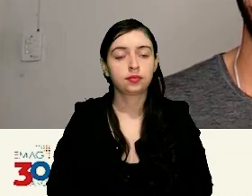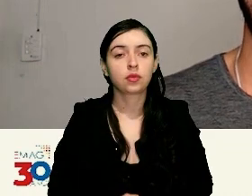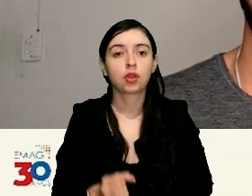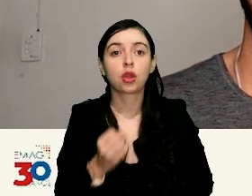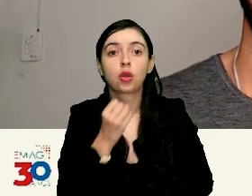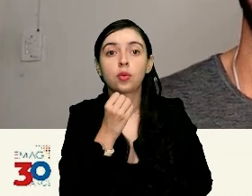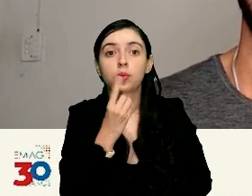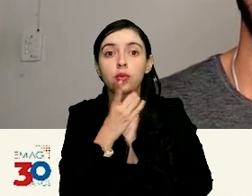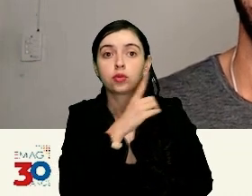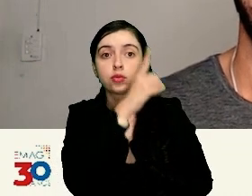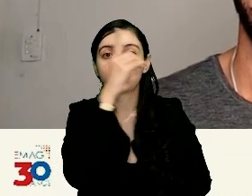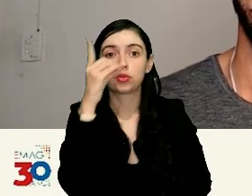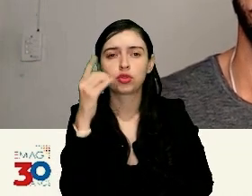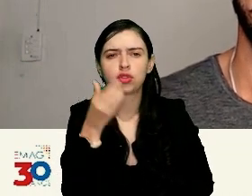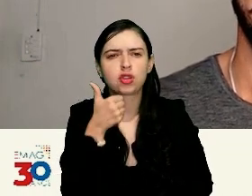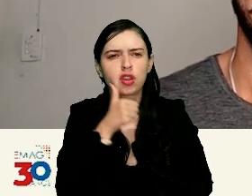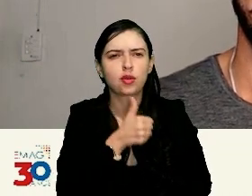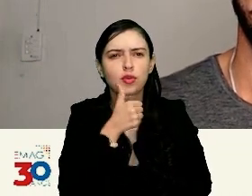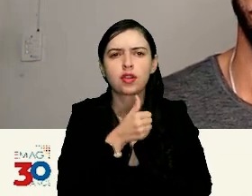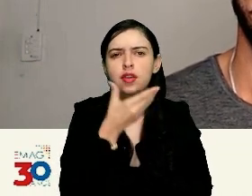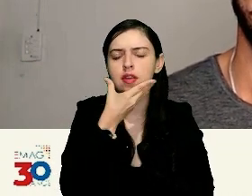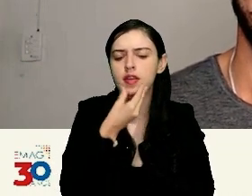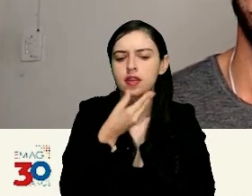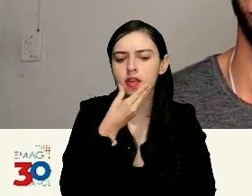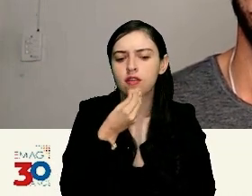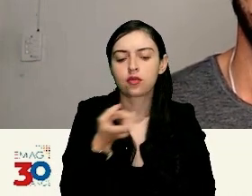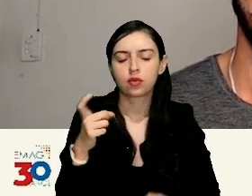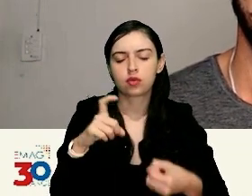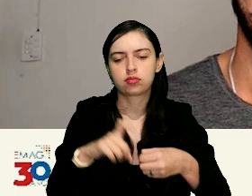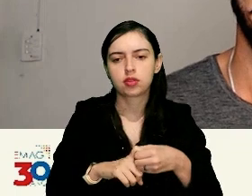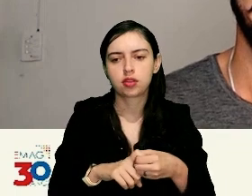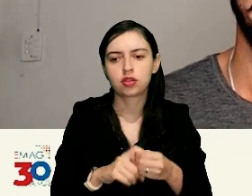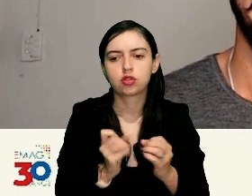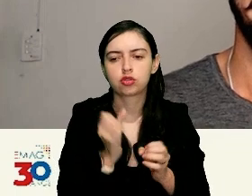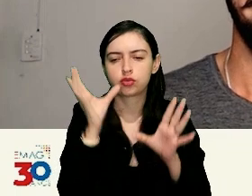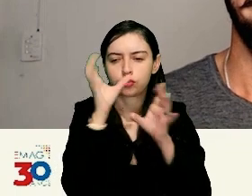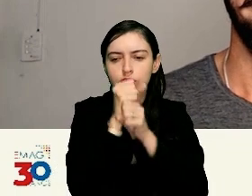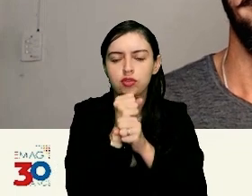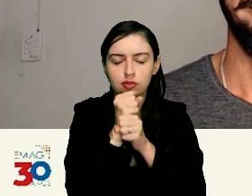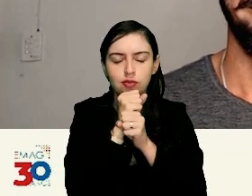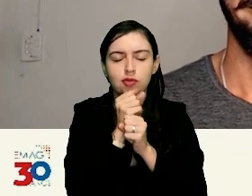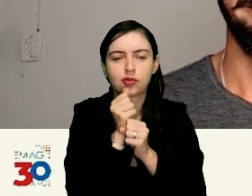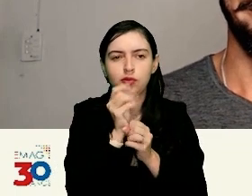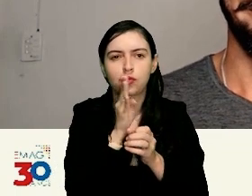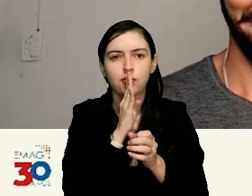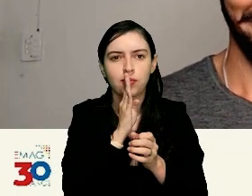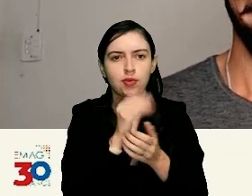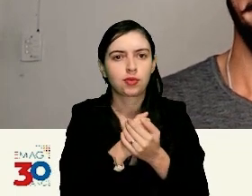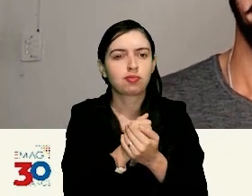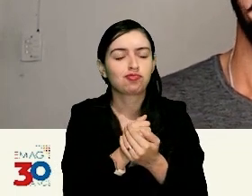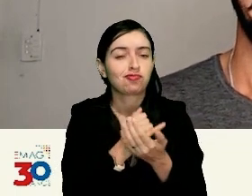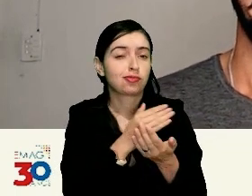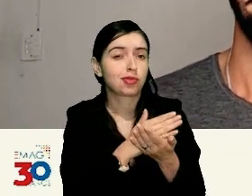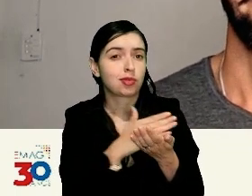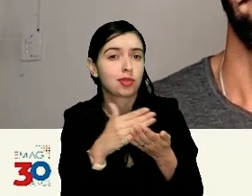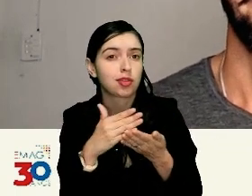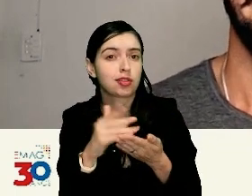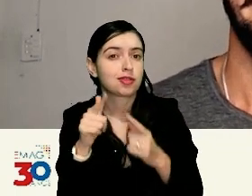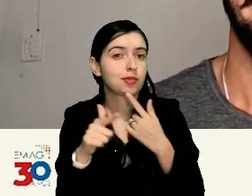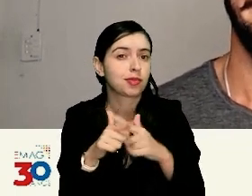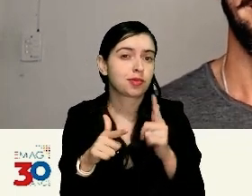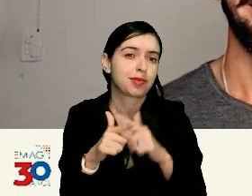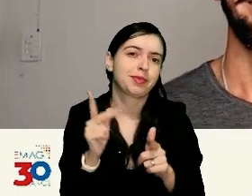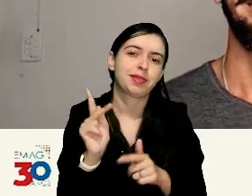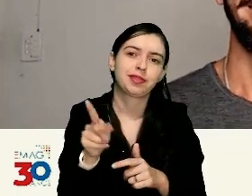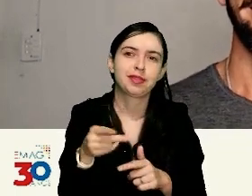Bom dia a todos e a todas, voltando, desativando o mudo. A gente já começou com o nosso problema de sempre, que é esquecer se o